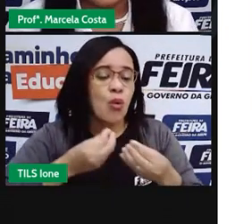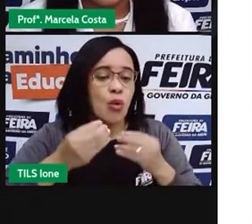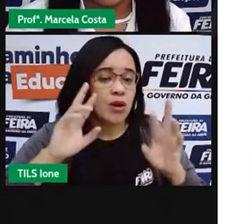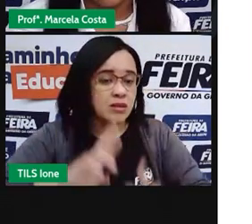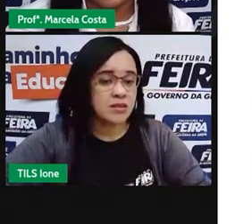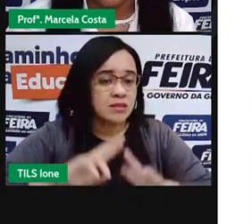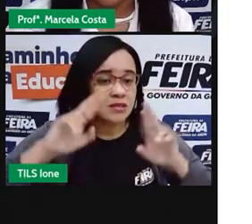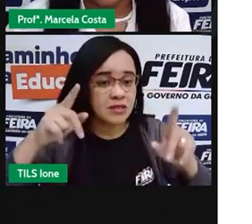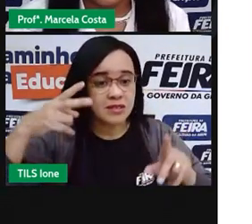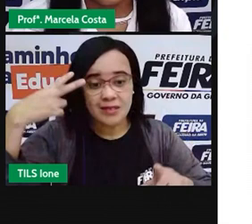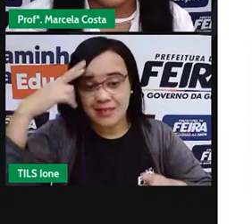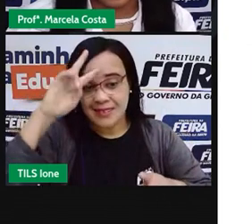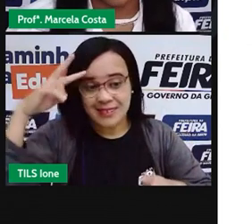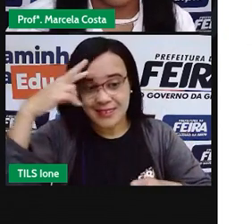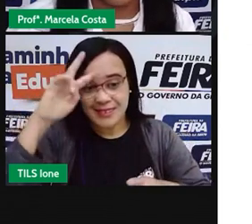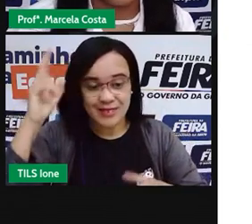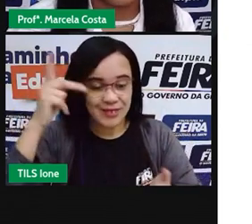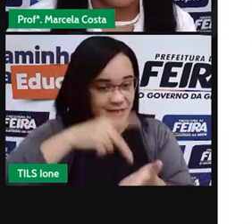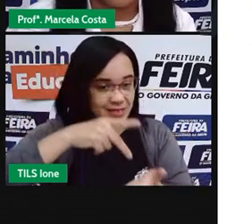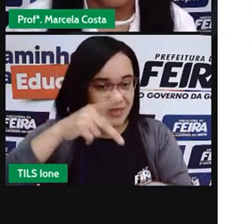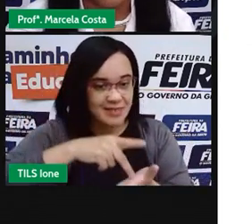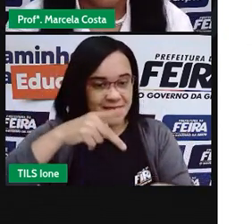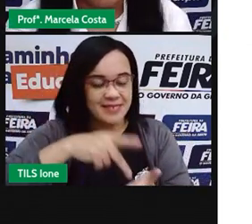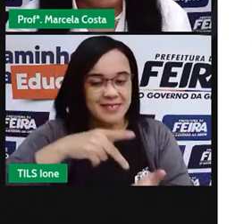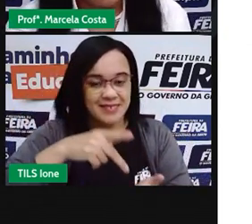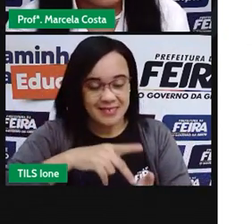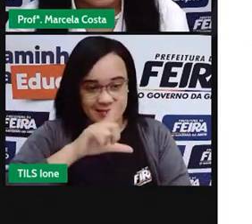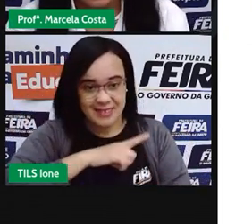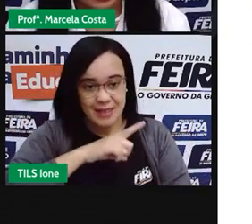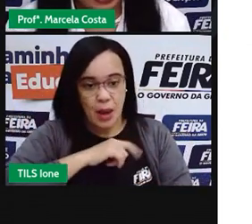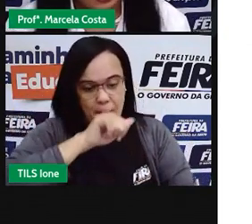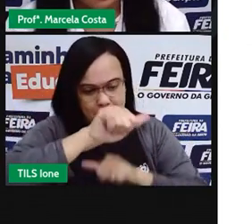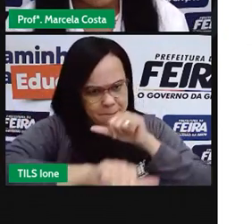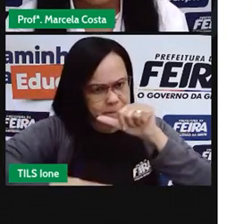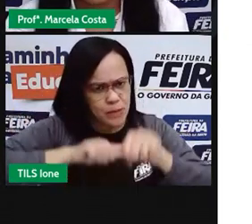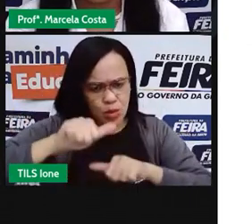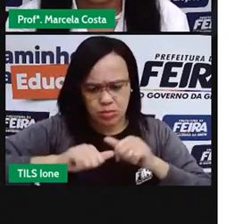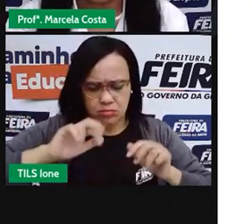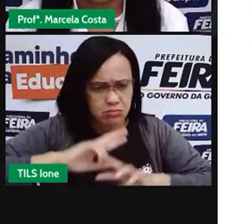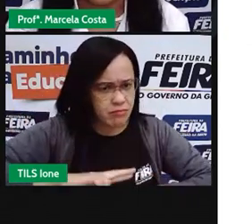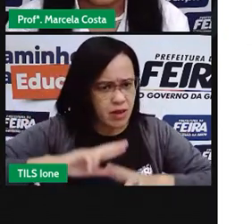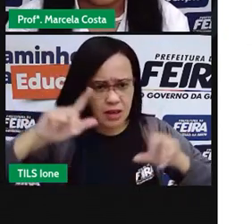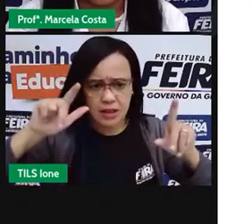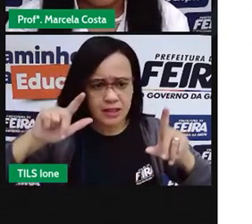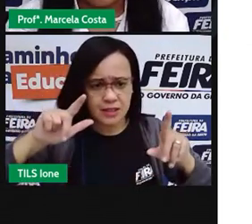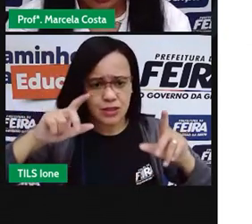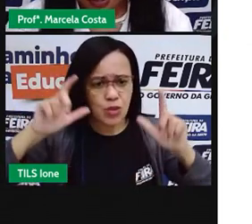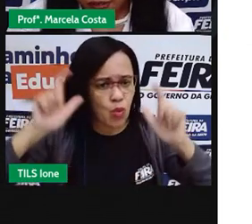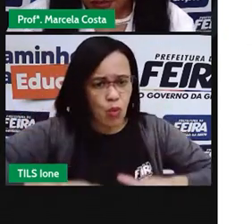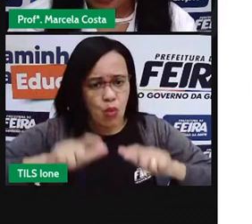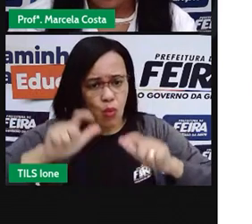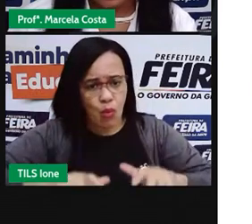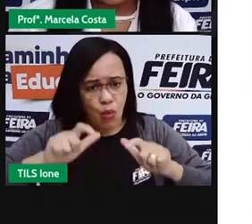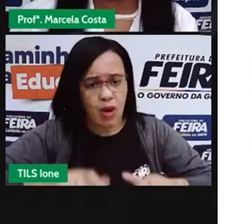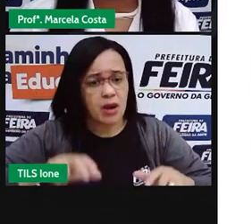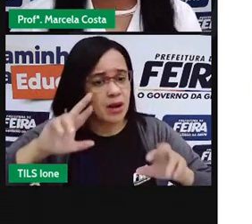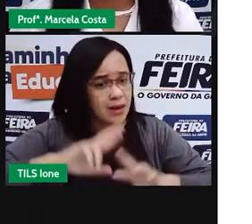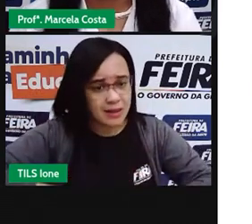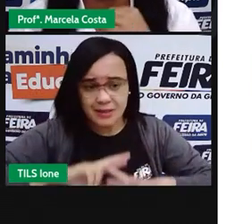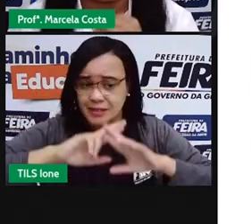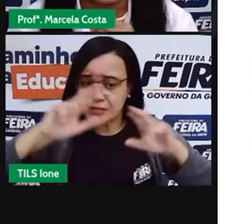mostrada na história original. Num cenário totalmente diferente.